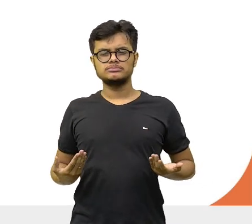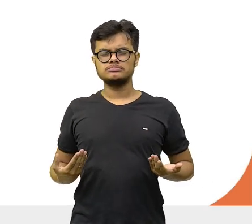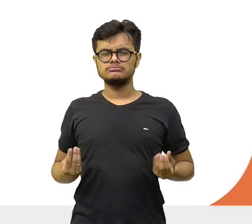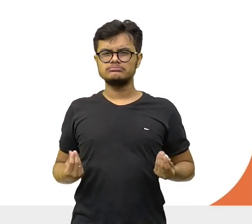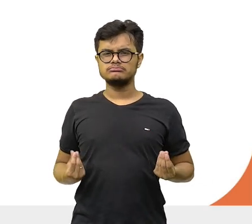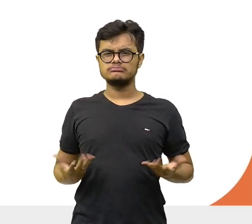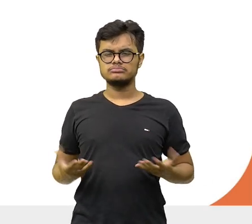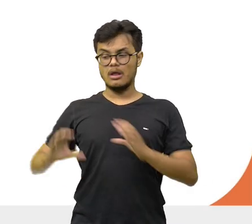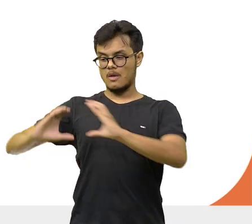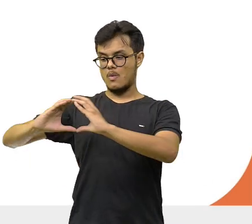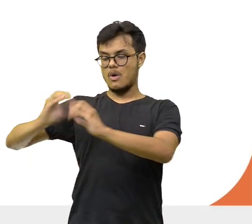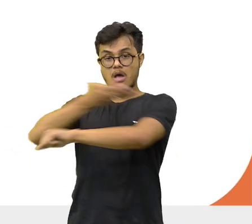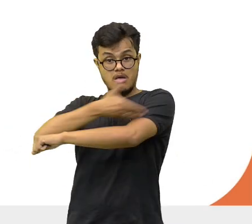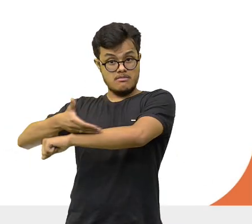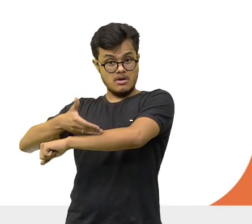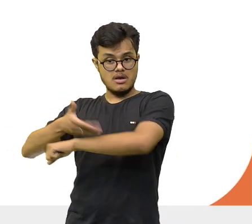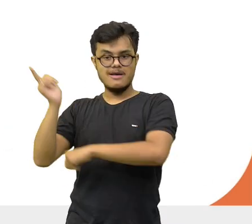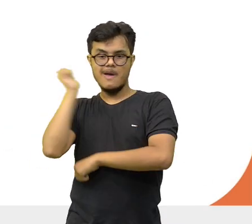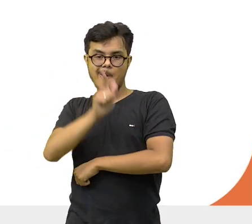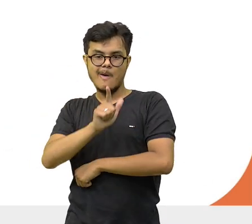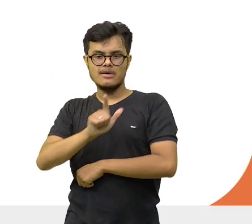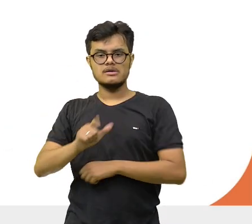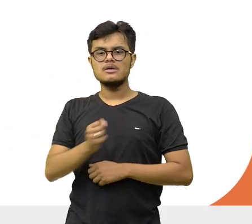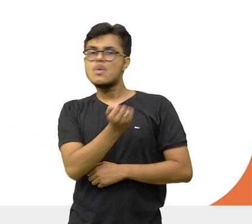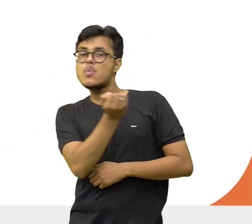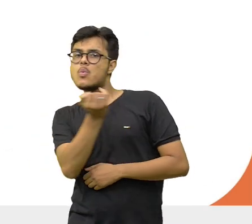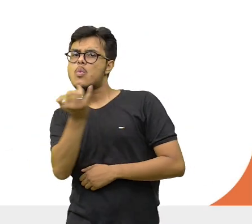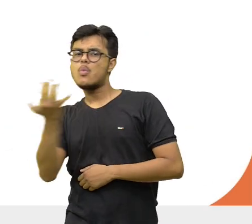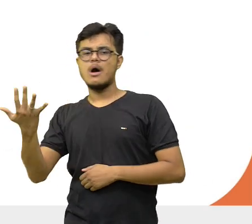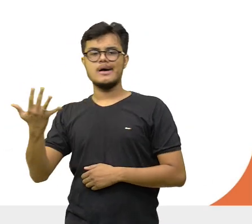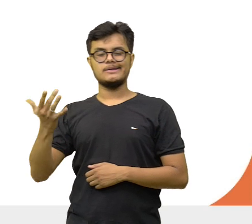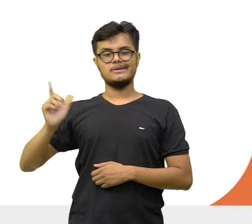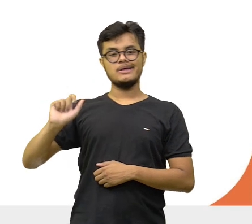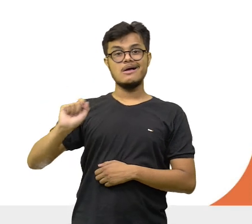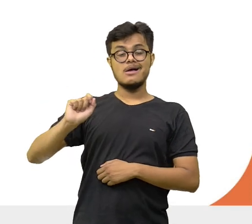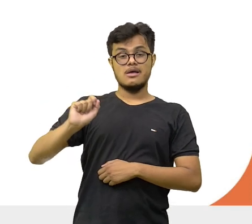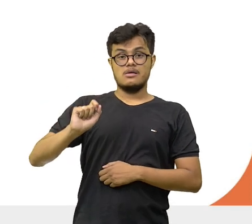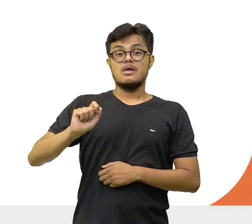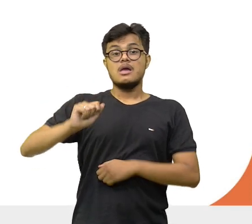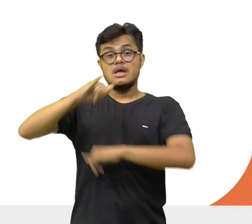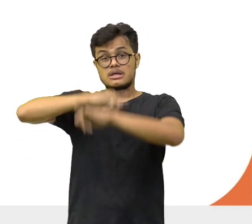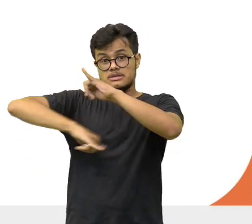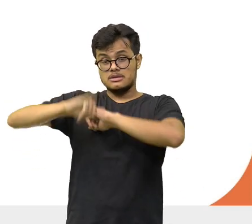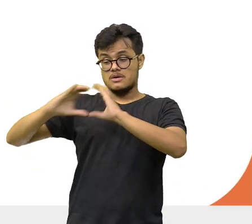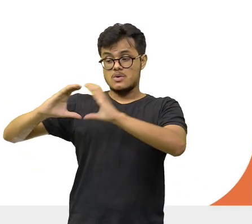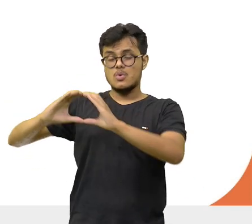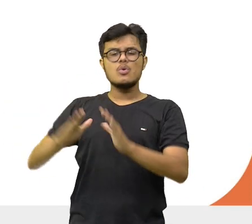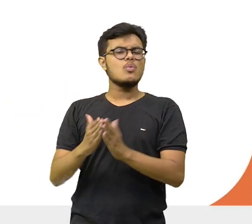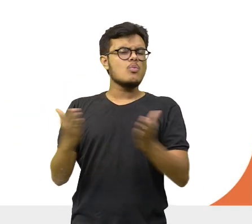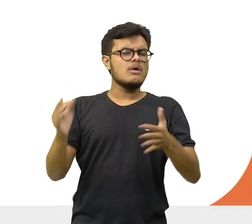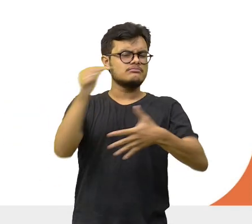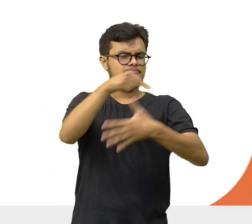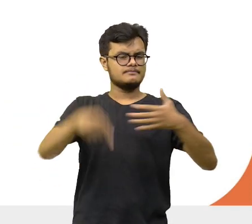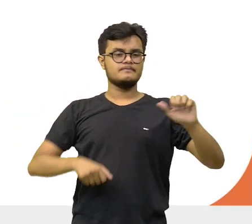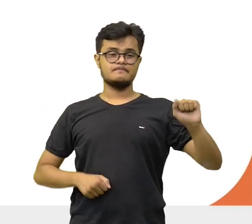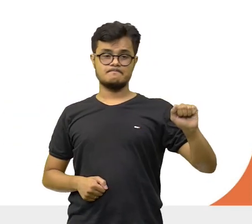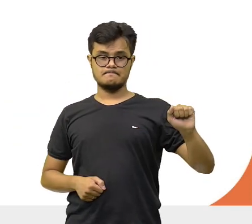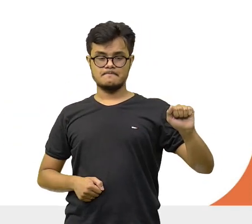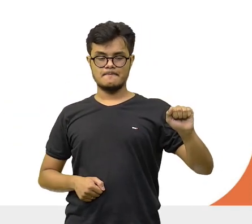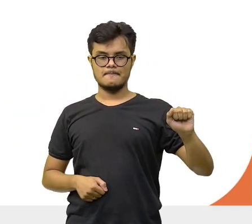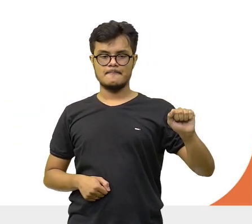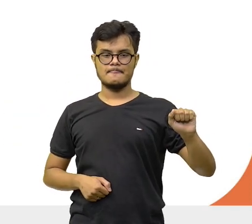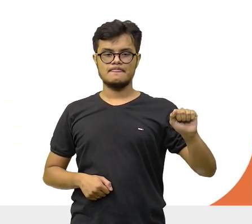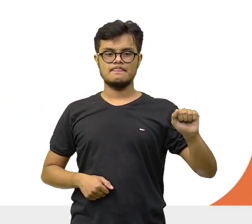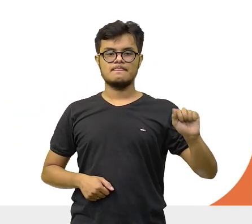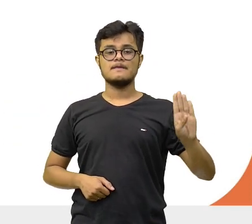todas as tentativas de acertar diretamente as bolas vermelhas nos buracos, a carga final da bola branca será de letra A, 2